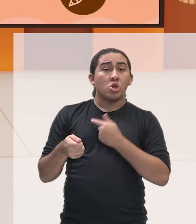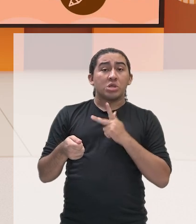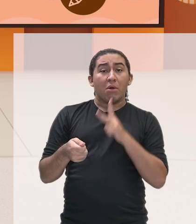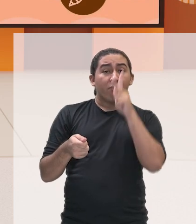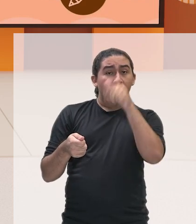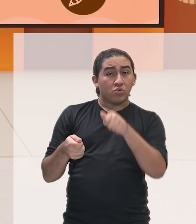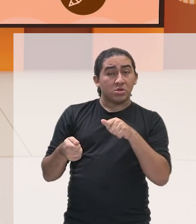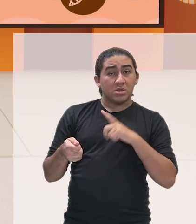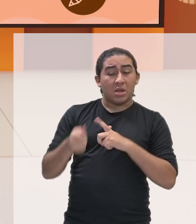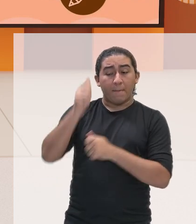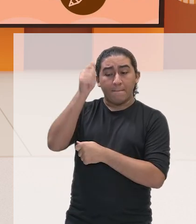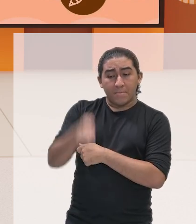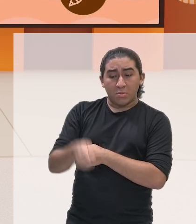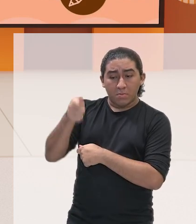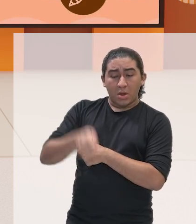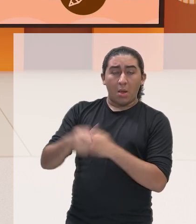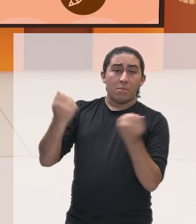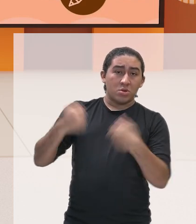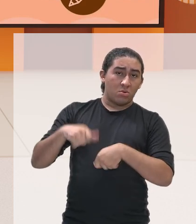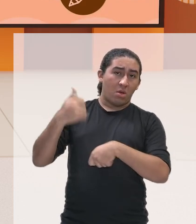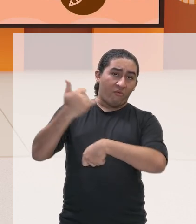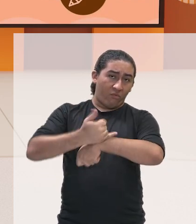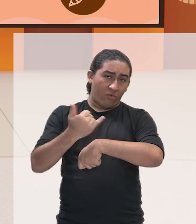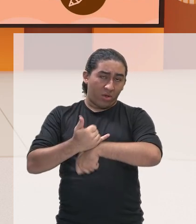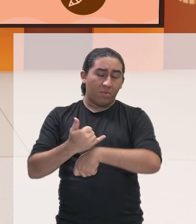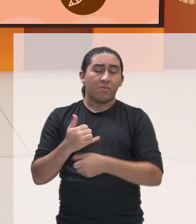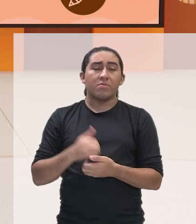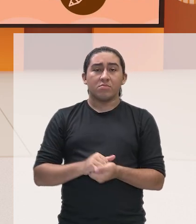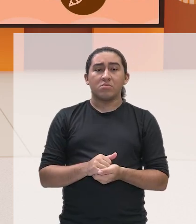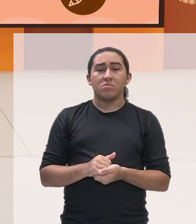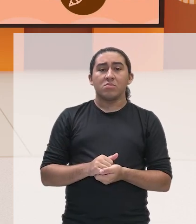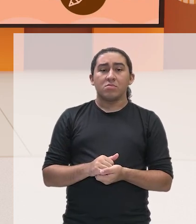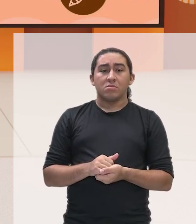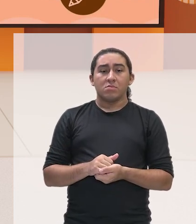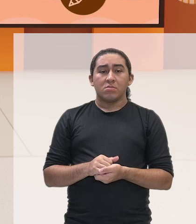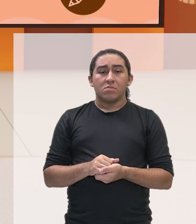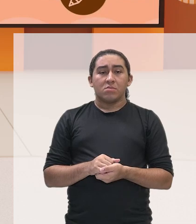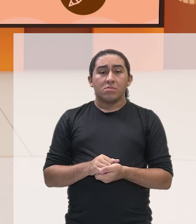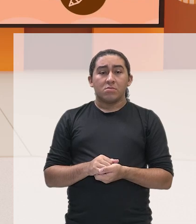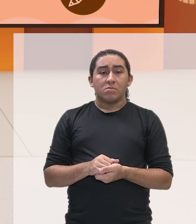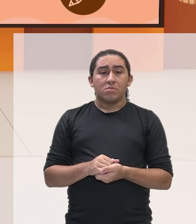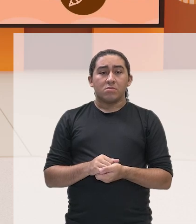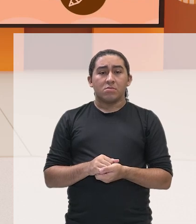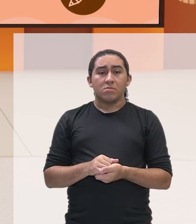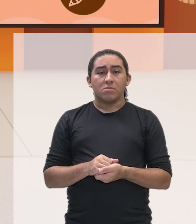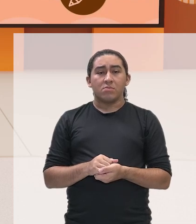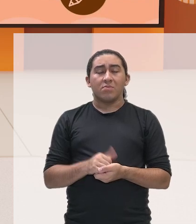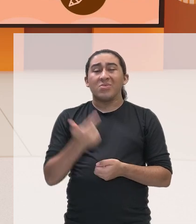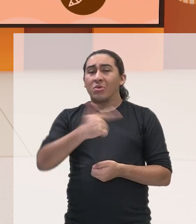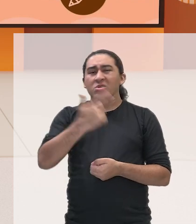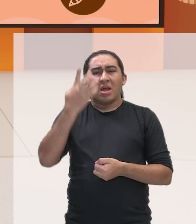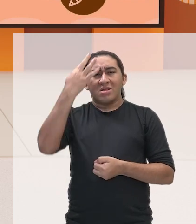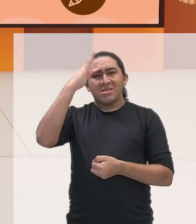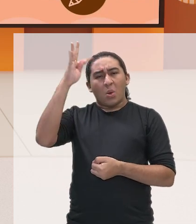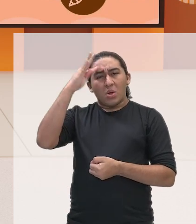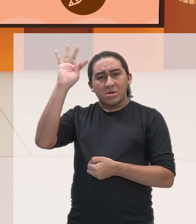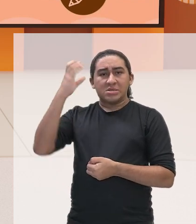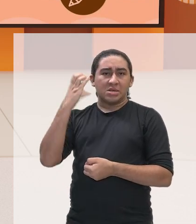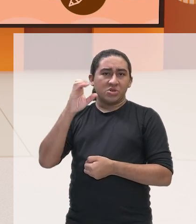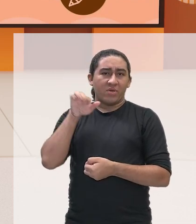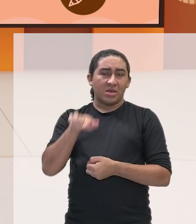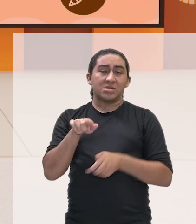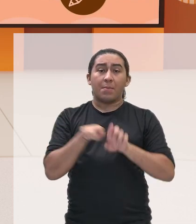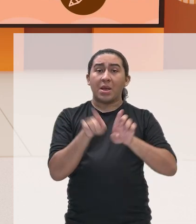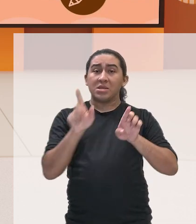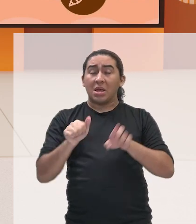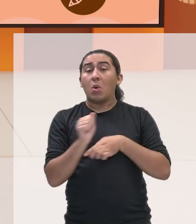aquilo que nós estamos batendo. Ninguém vai dizer, nesse momento que você está fazendo isso, você não está fazendo teoria científica ali. Mas isso é um conhecimento